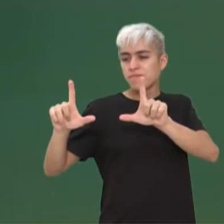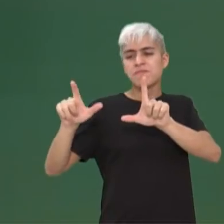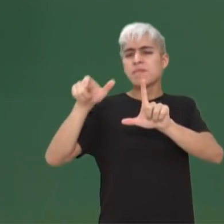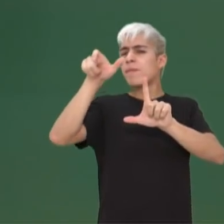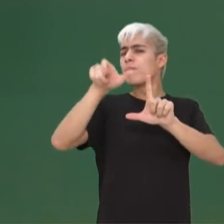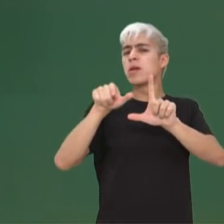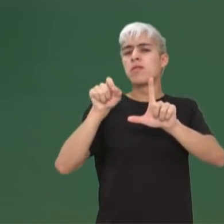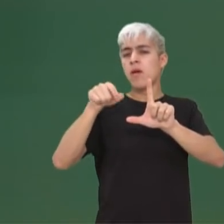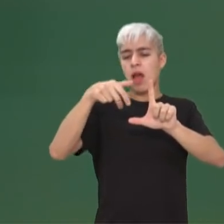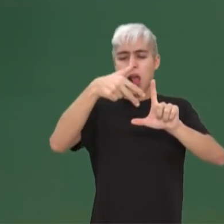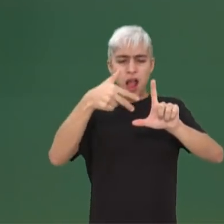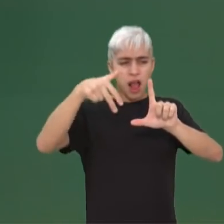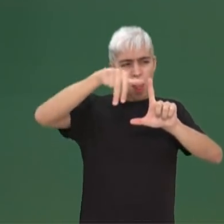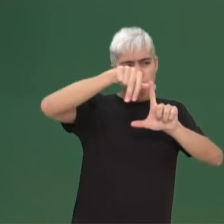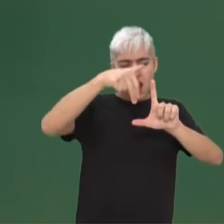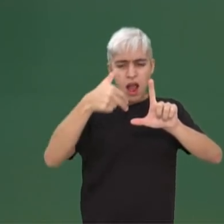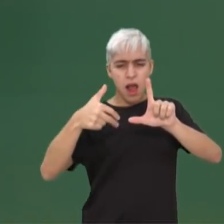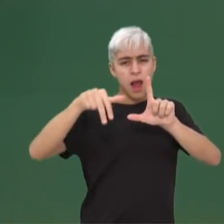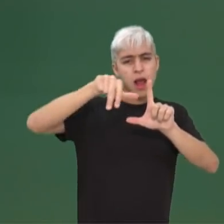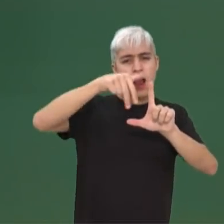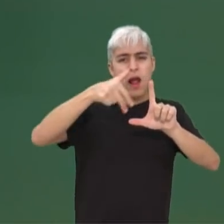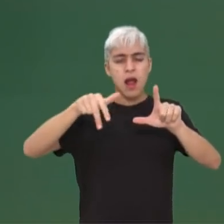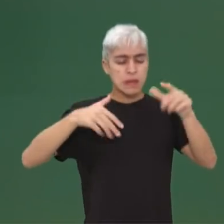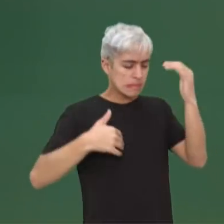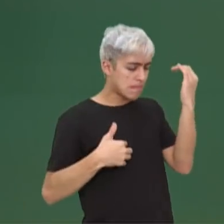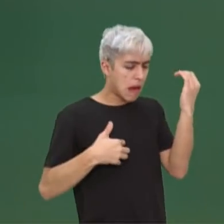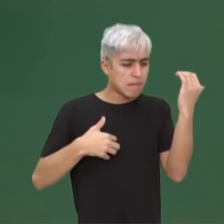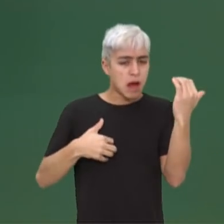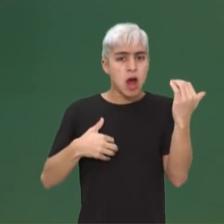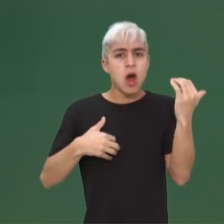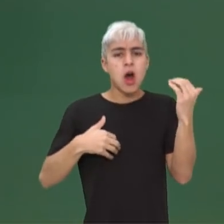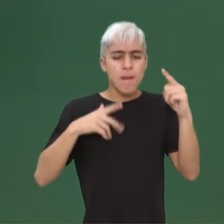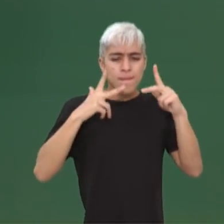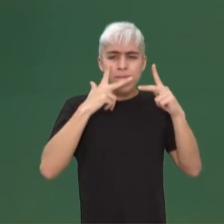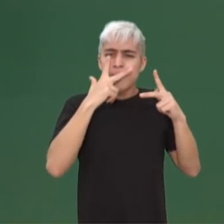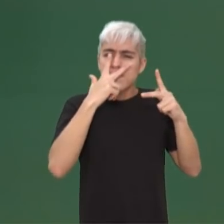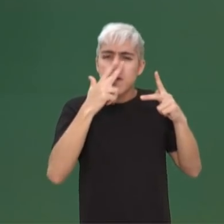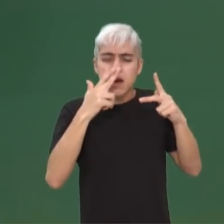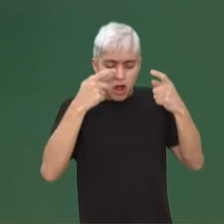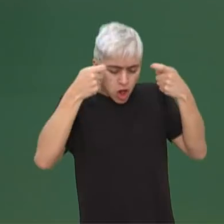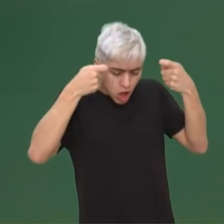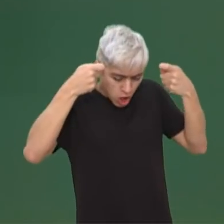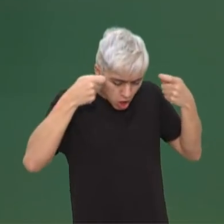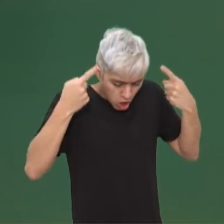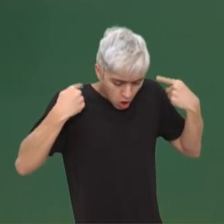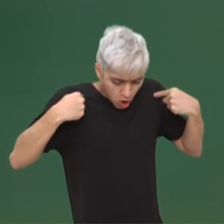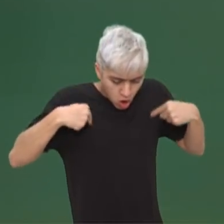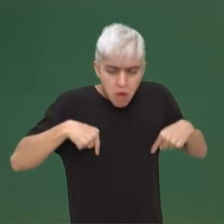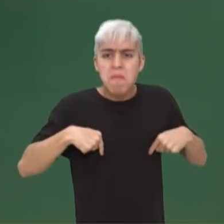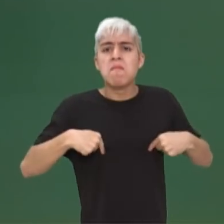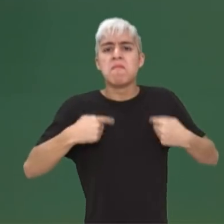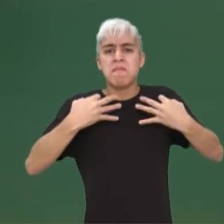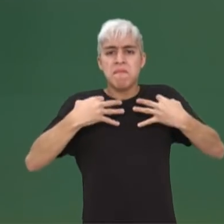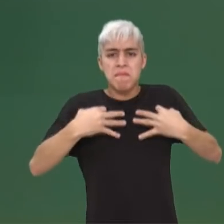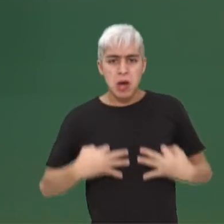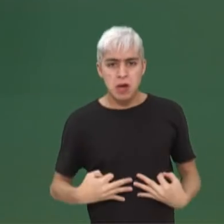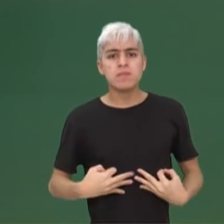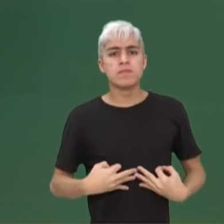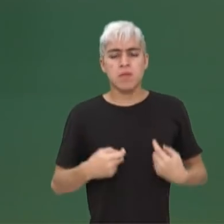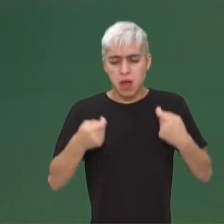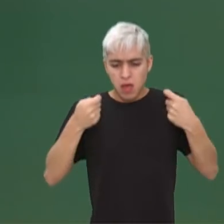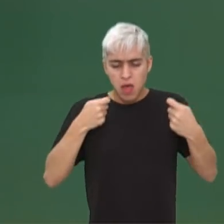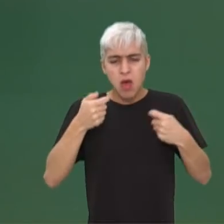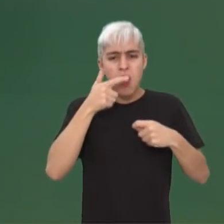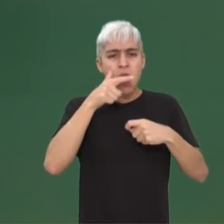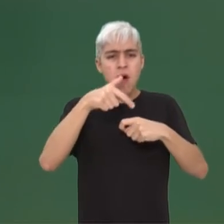pessoa que está ali dançando, está fazendo ali os movimentos, ela tem um controle absoluto sobre o seu corpo. Então ela consegue jogar o